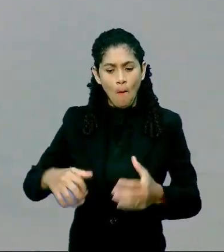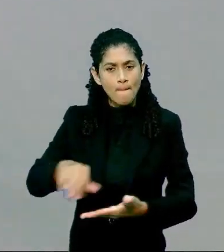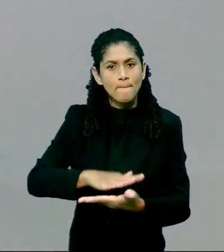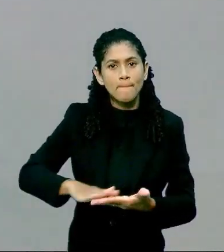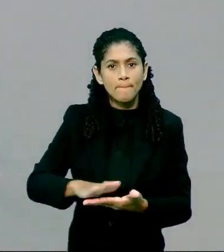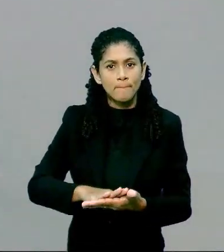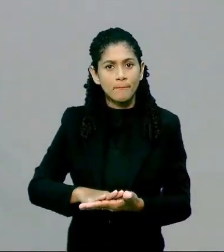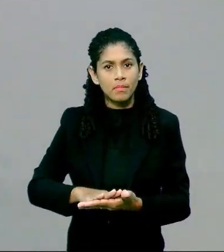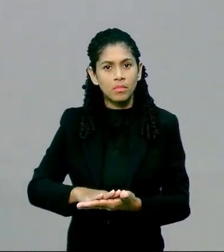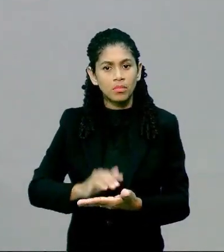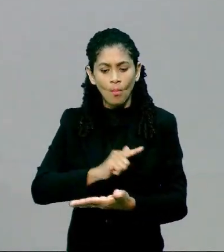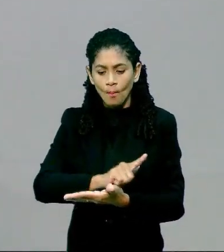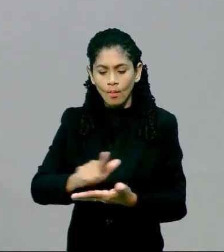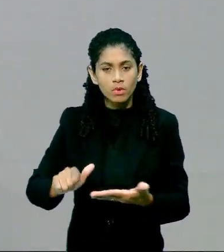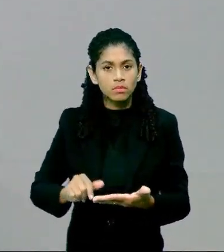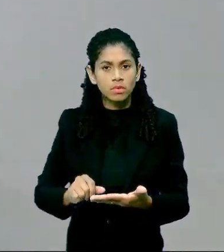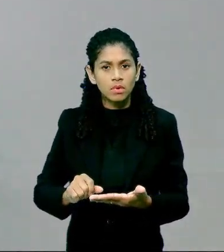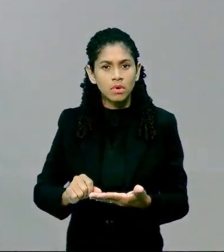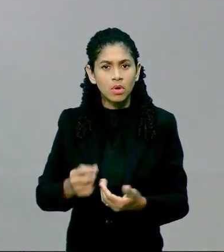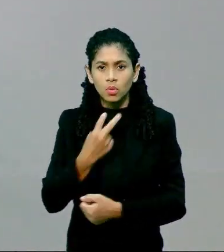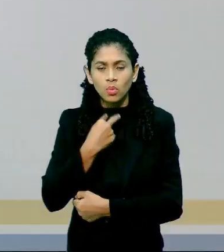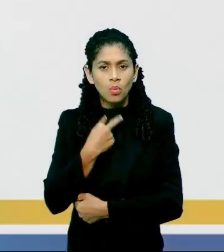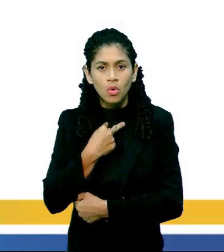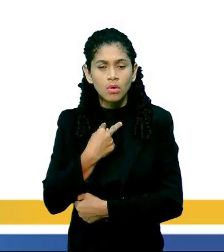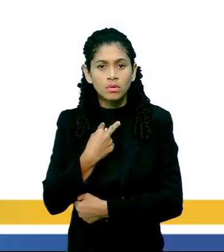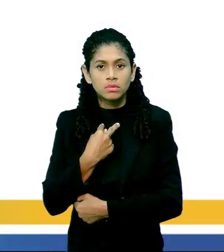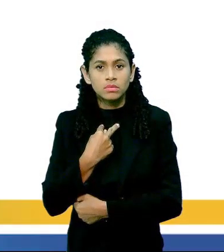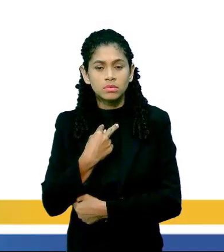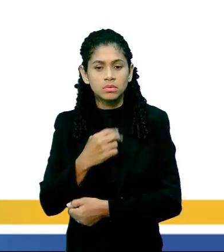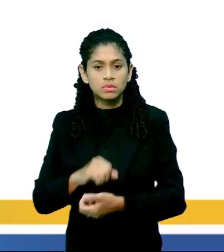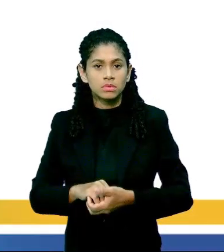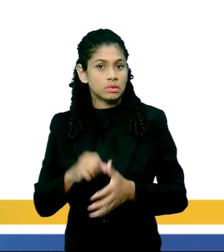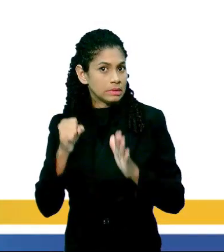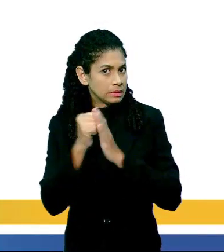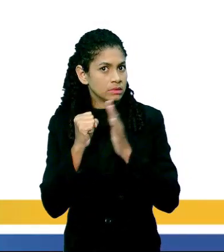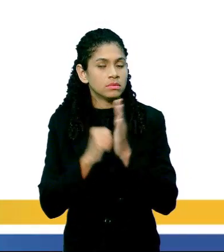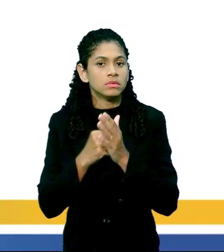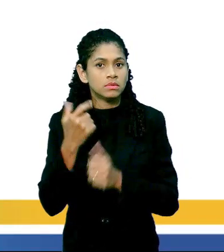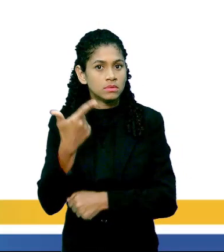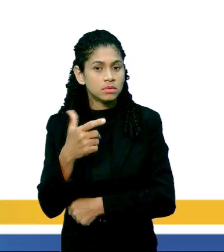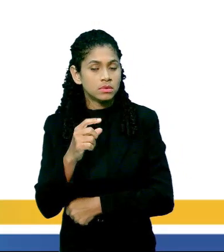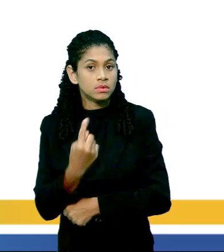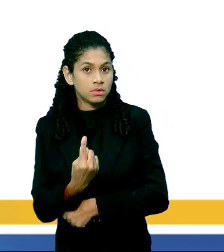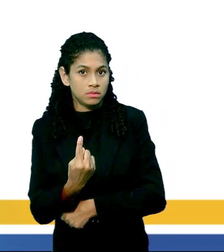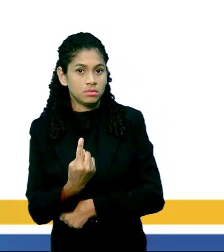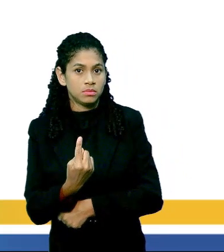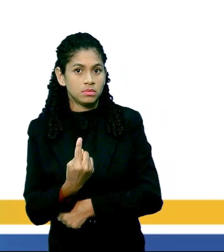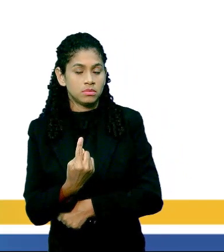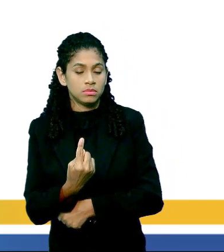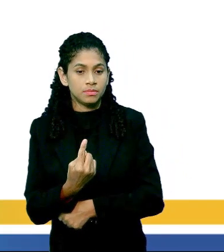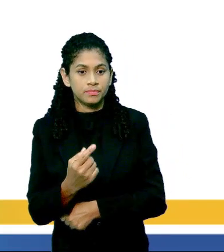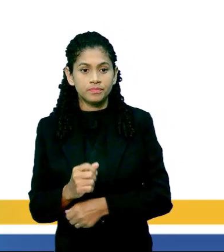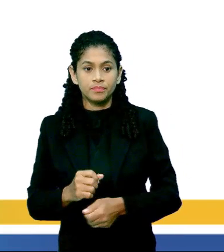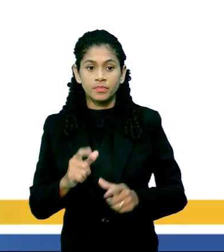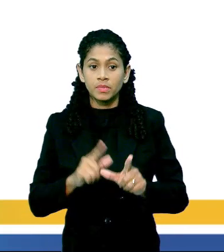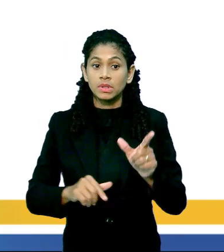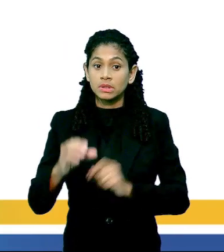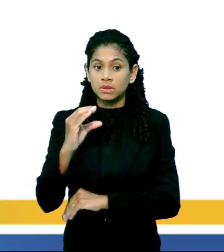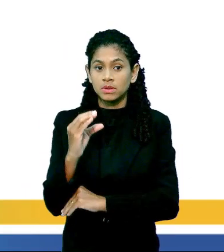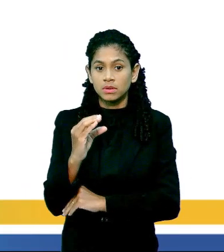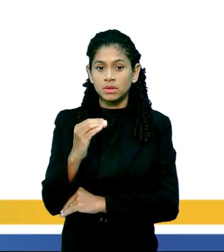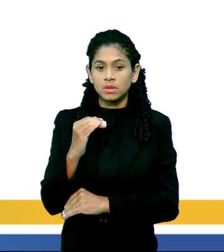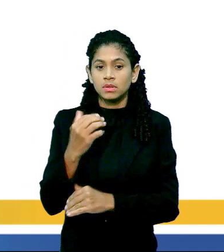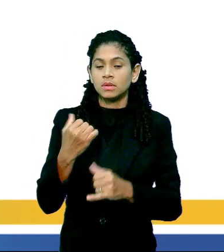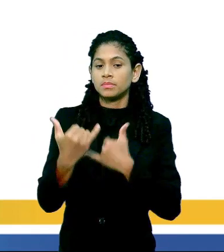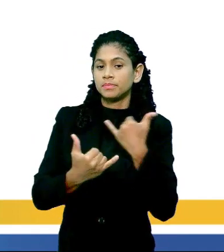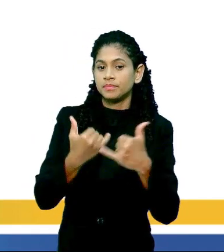XXI. Vamos avançar antes que eu dê na cara dessa questão? Nada de alternativa B. Alternativa C. As brincadeiras